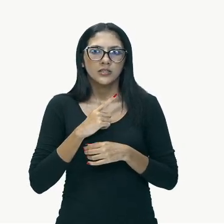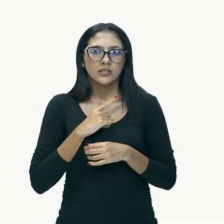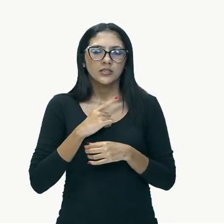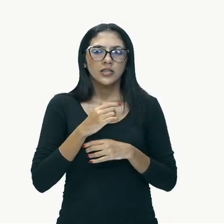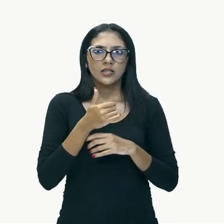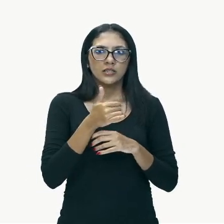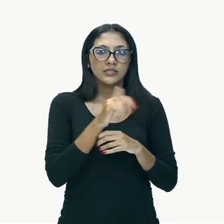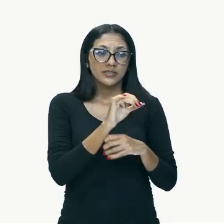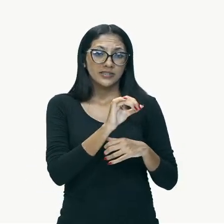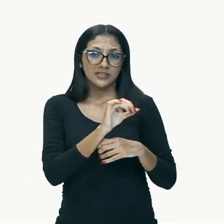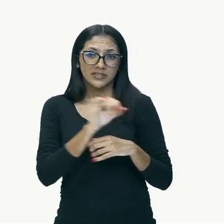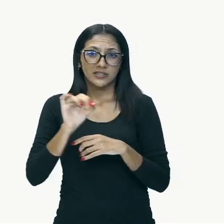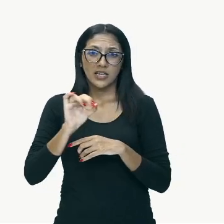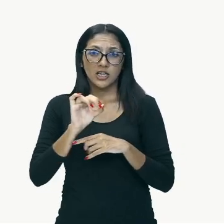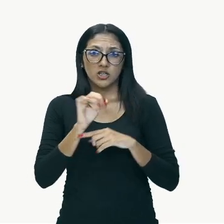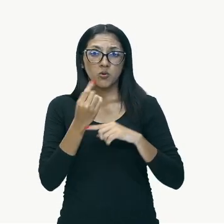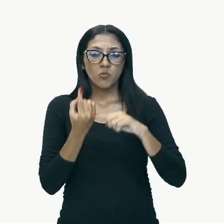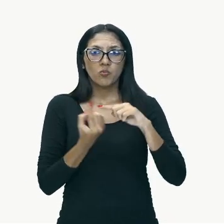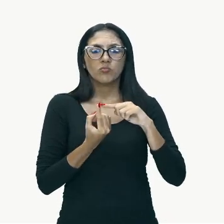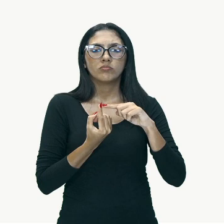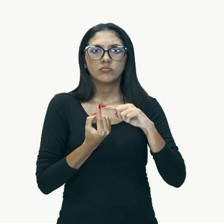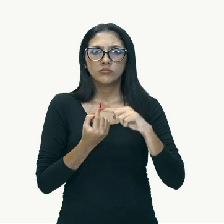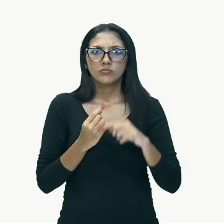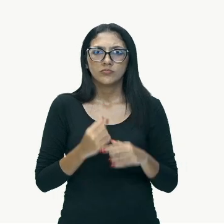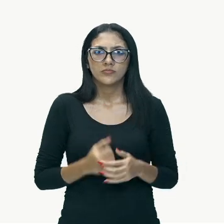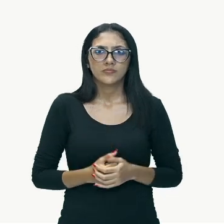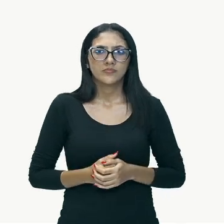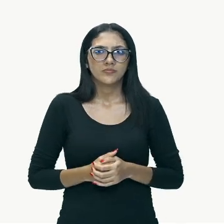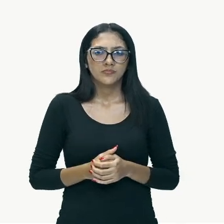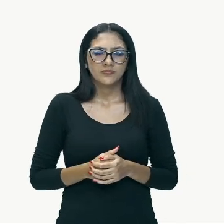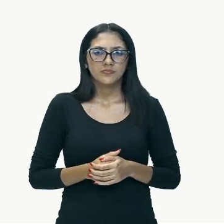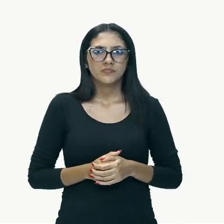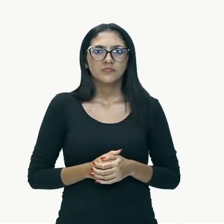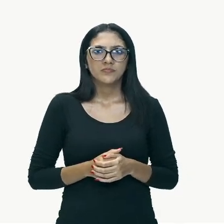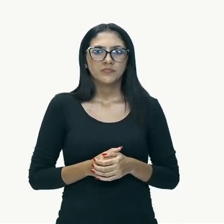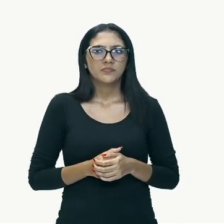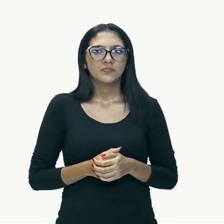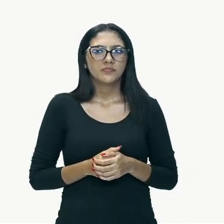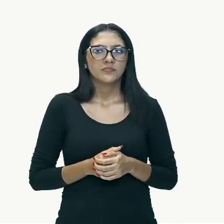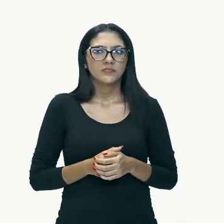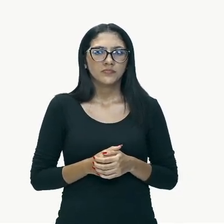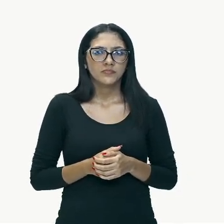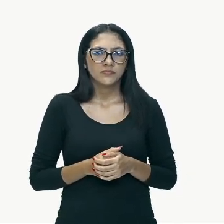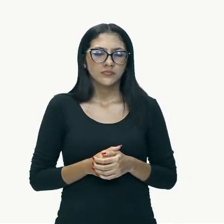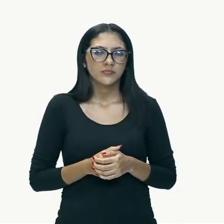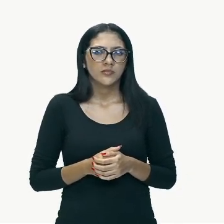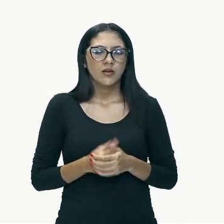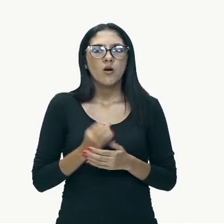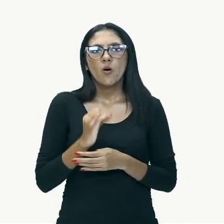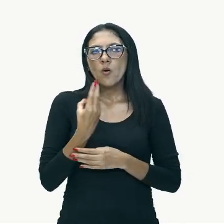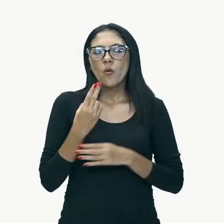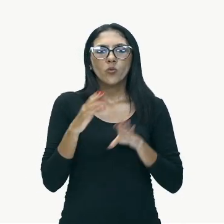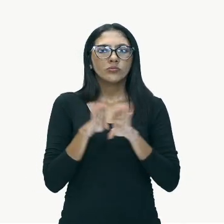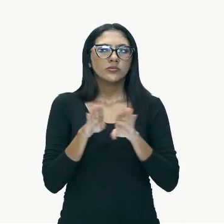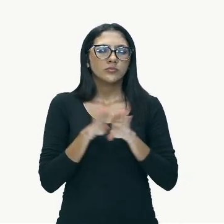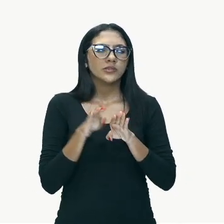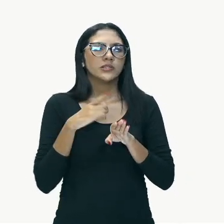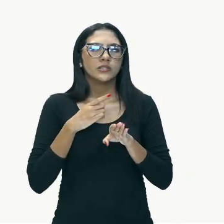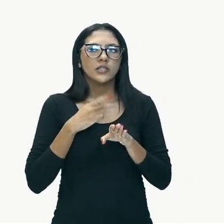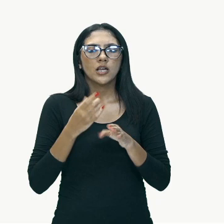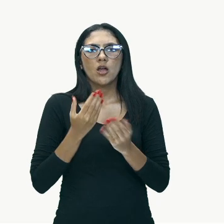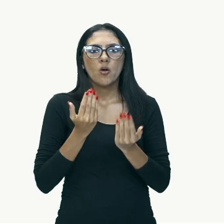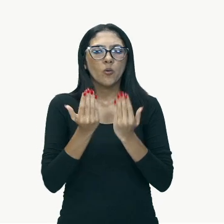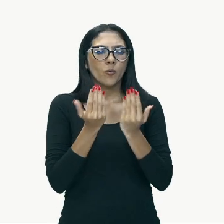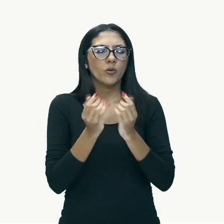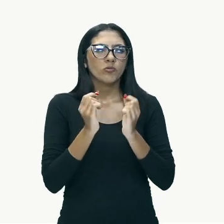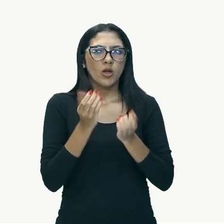apenas uma molécula desse cara aqui. Já quando nós pesamos isso aqui